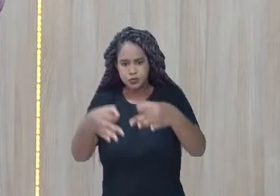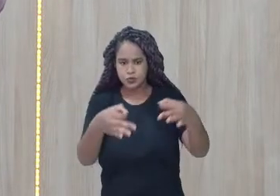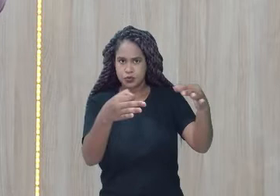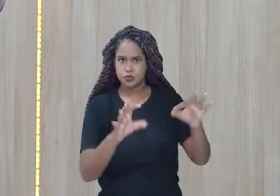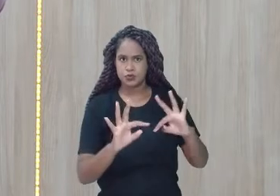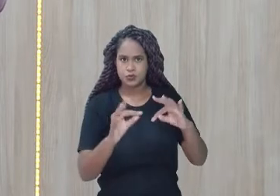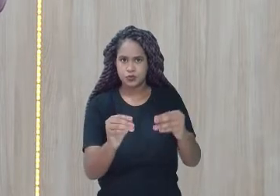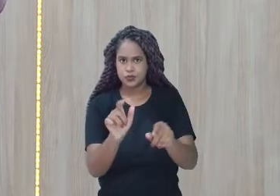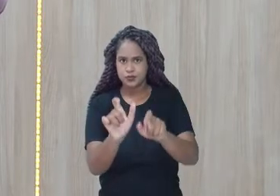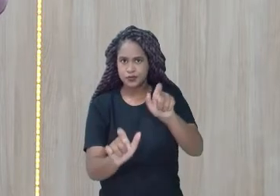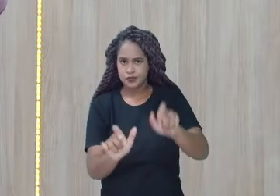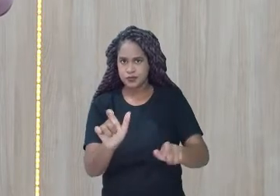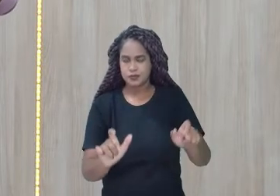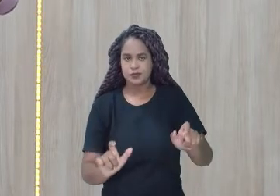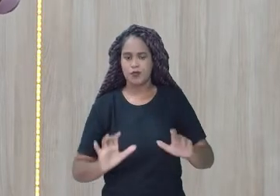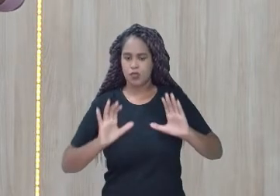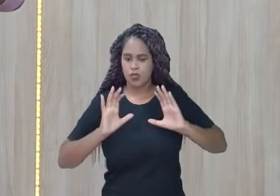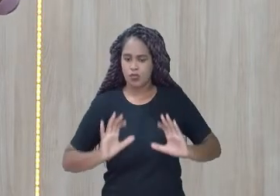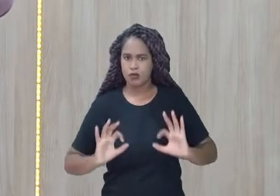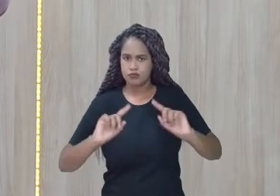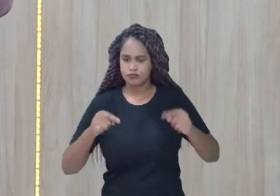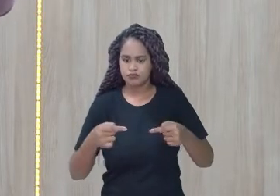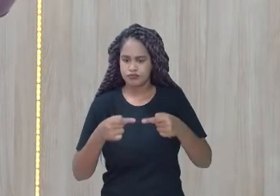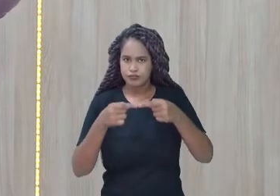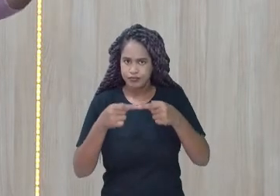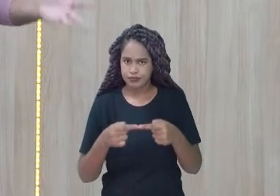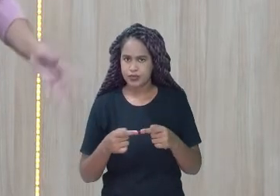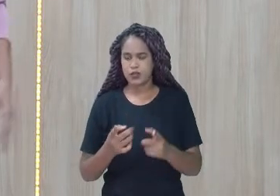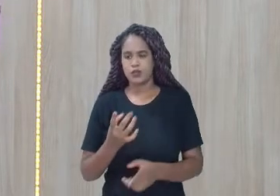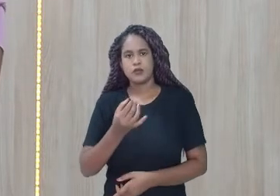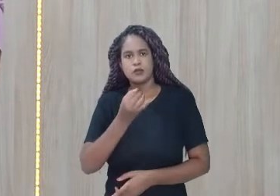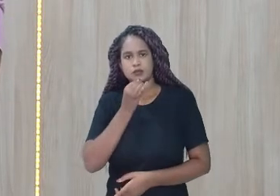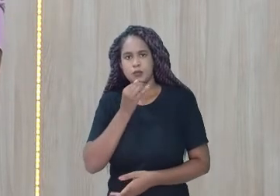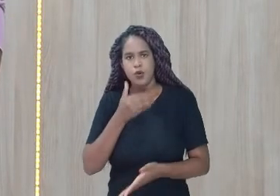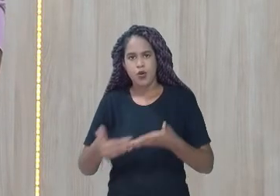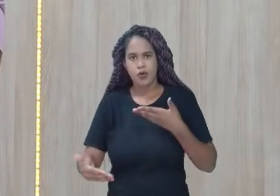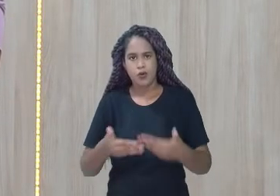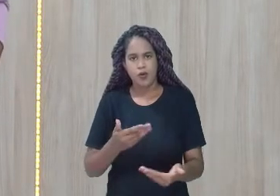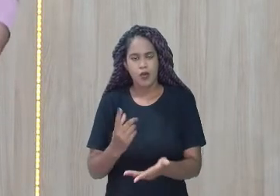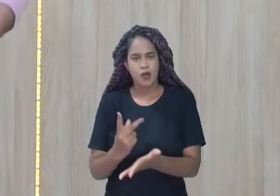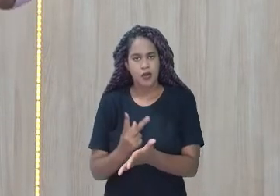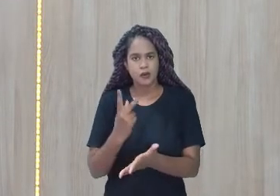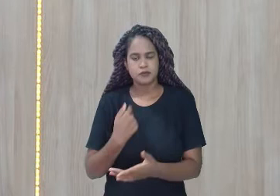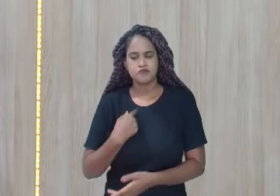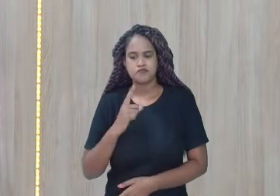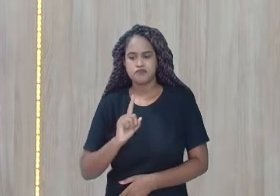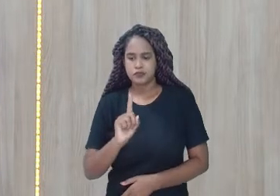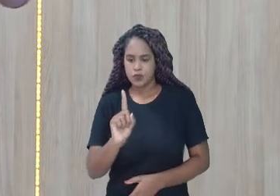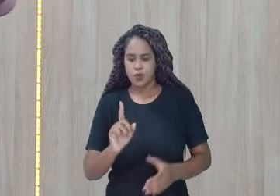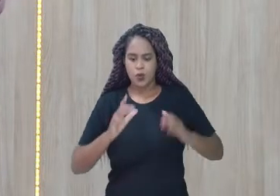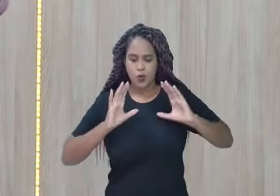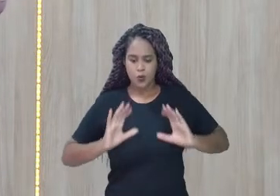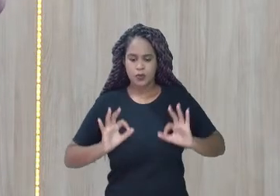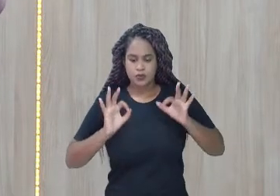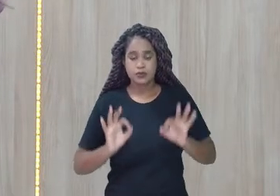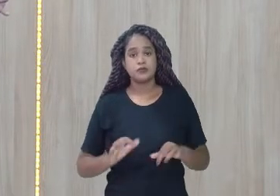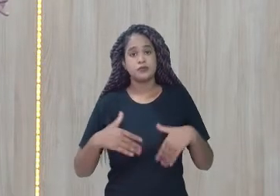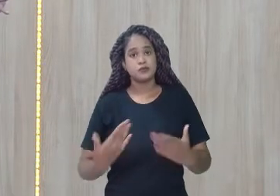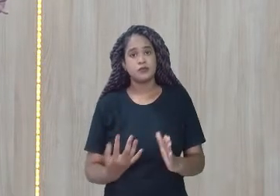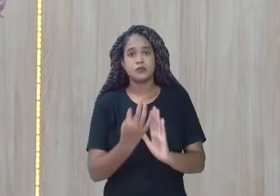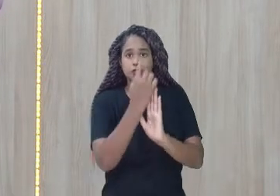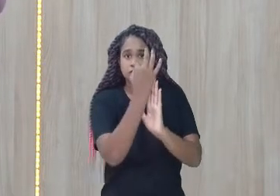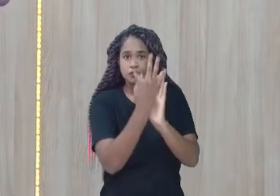Será que o meu comportamento é adequado diante de tal situação, diante de tal pessoa? Então, a fábula ajuda a gente a pensar toda